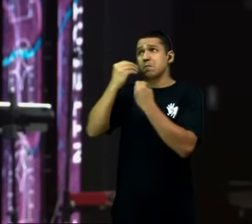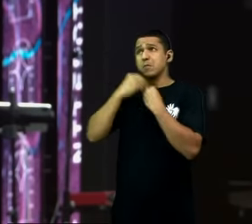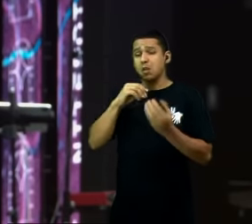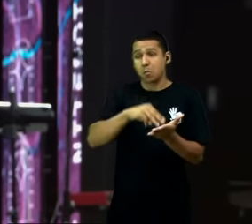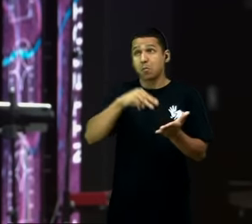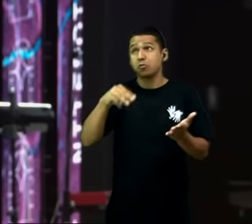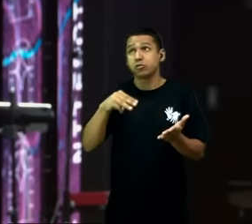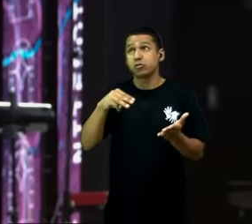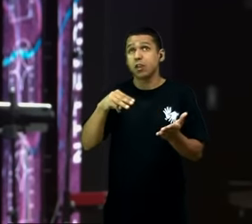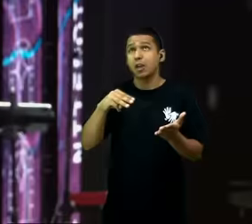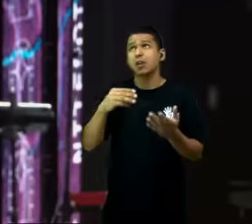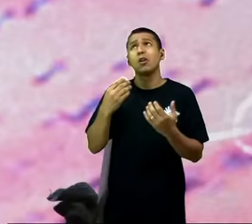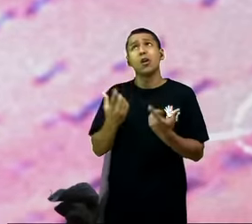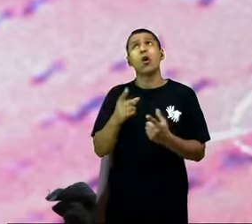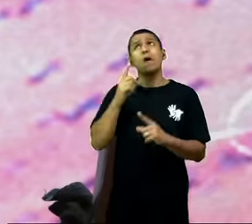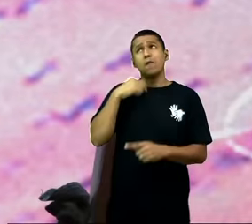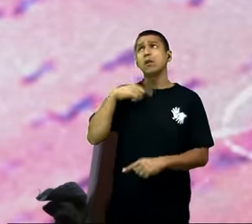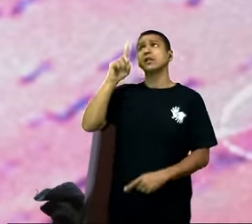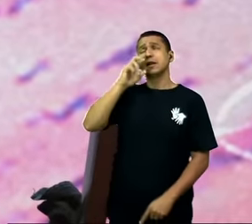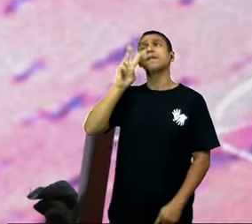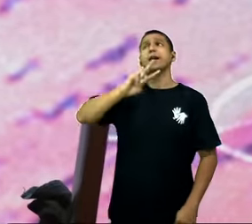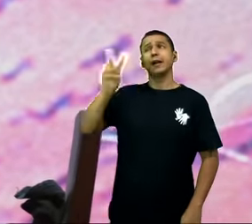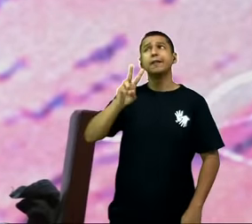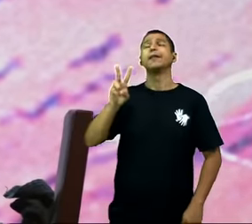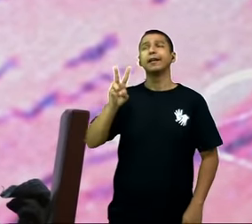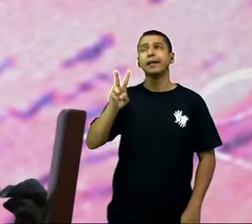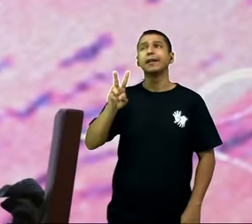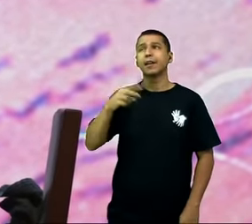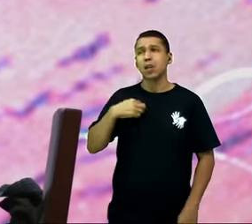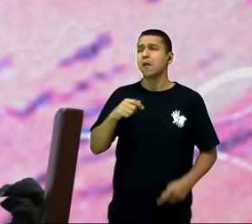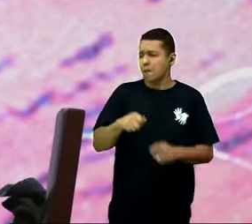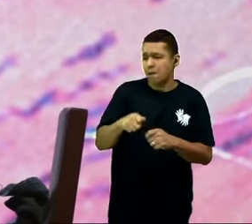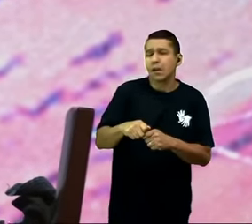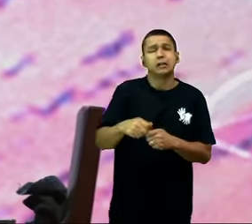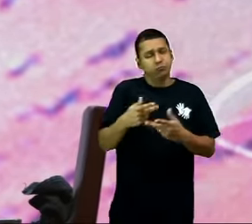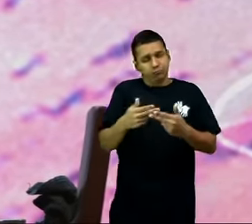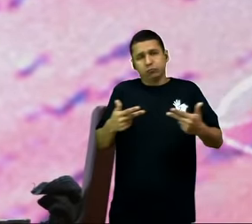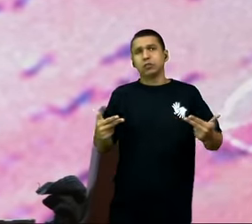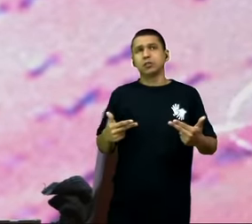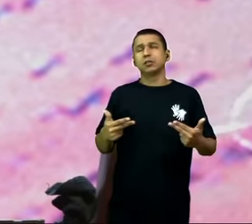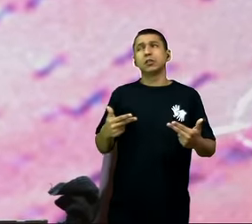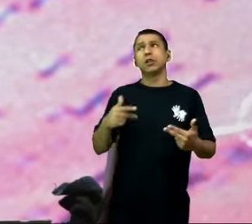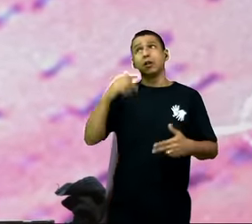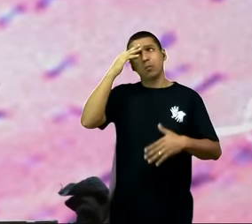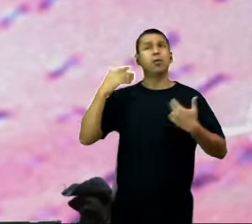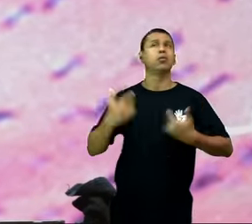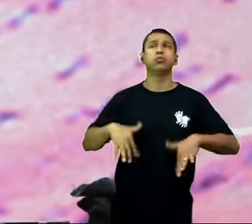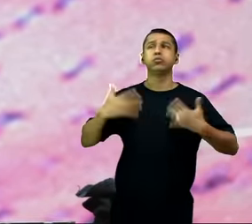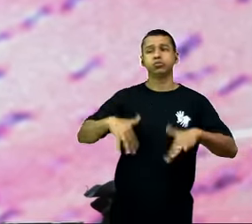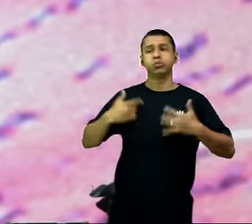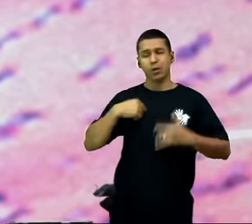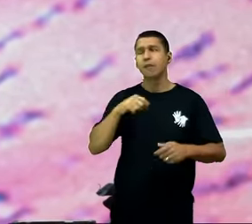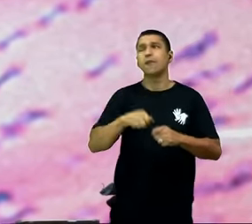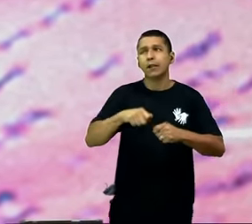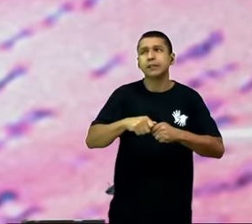Aí Deus diz: vai fazer o quê? O Senhor vai ver. Vai fazer o quê? Você vai ver. Vai fazer. E o que, que você vai fazer? Você não tem noção do que eu vou